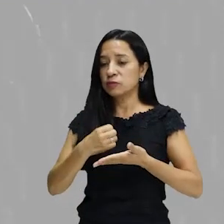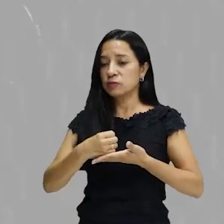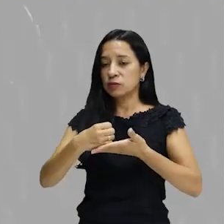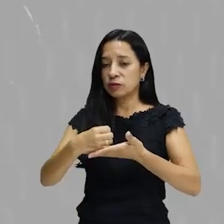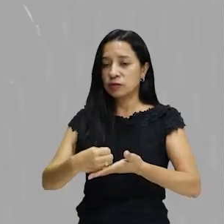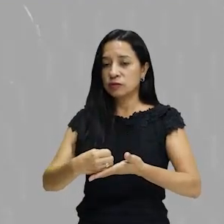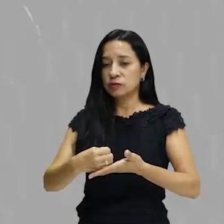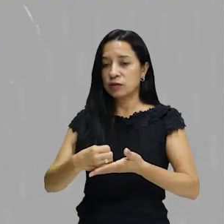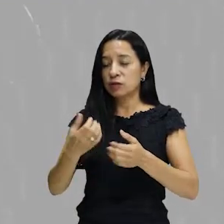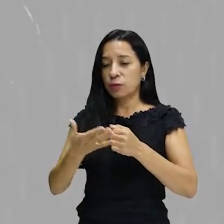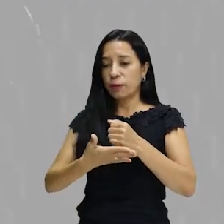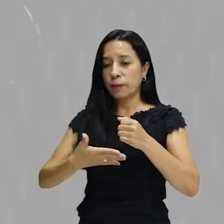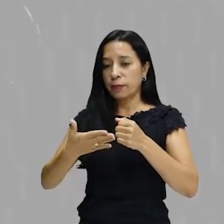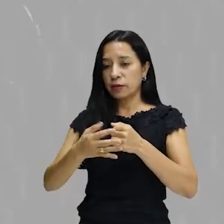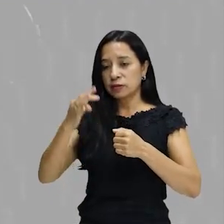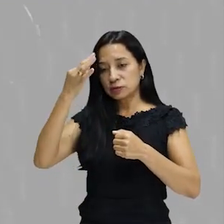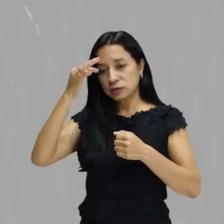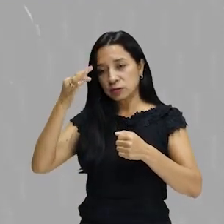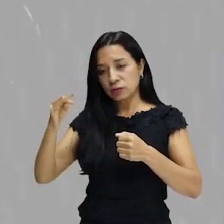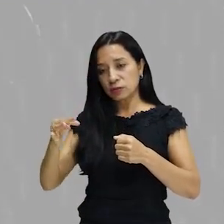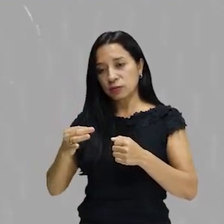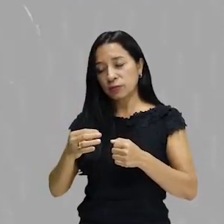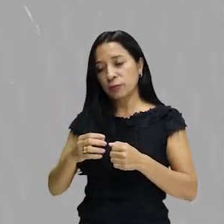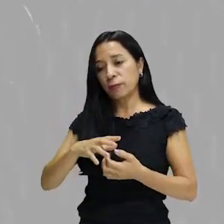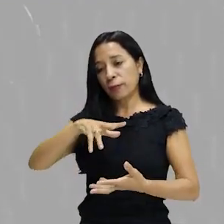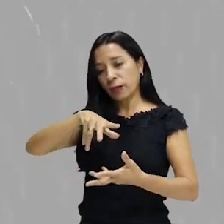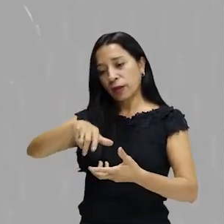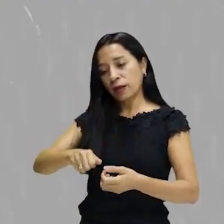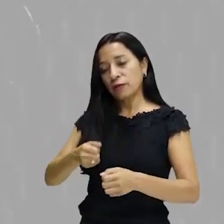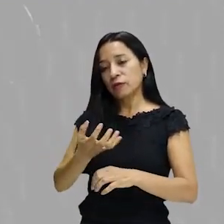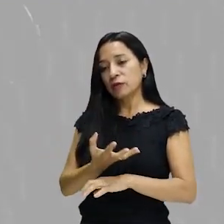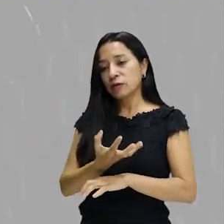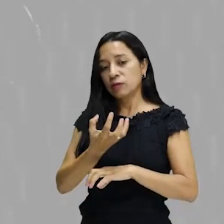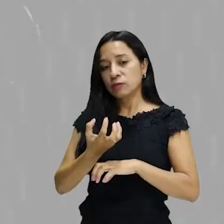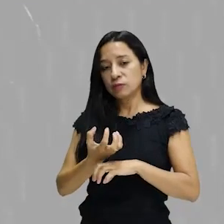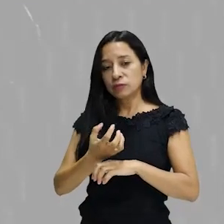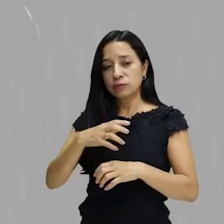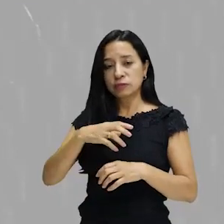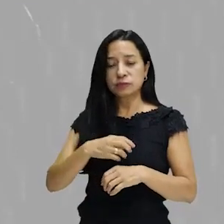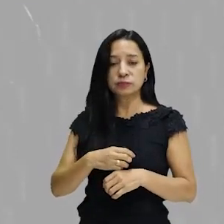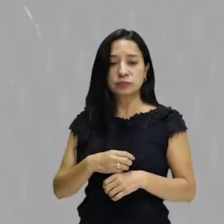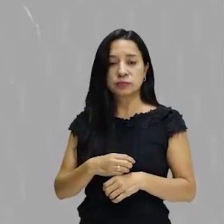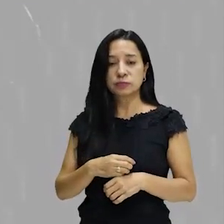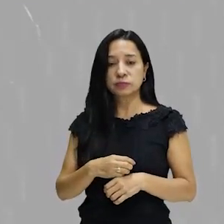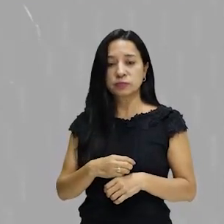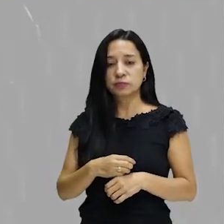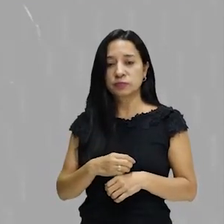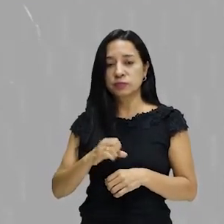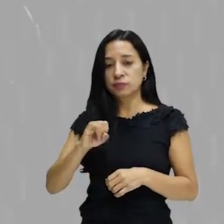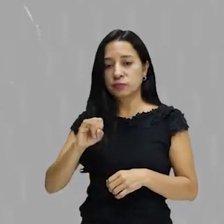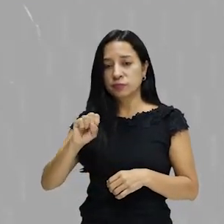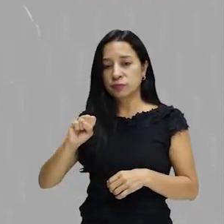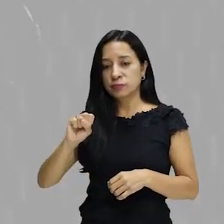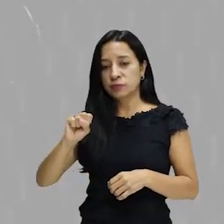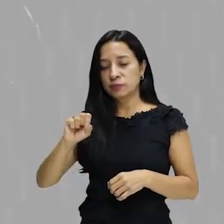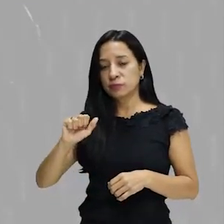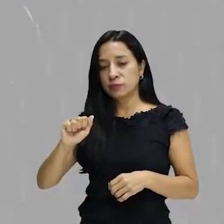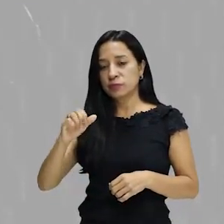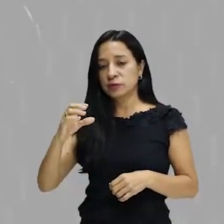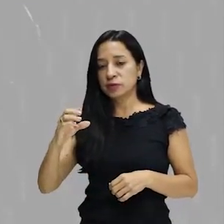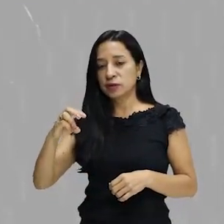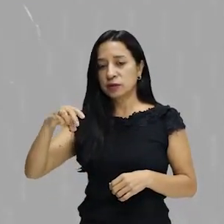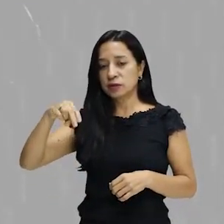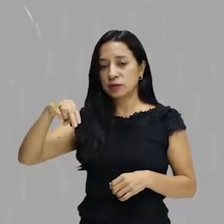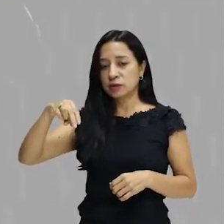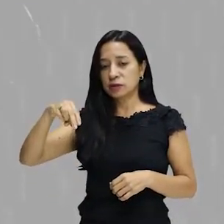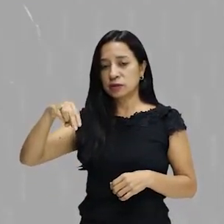bases teóricas para a gravitação universal de Isaac Newton. Então, Isaac Newton, para a gravitação universal, ele se baseia nas ideias de Kepler, certo?